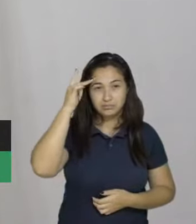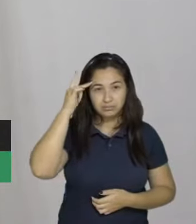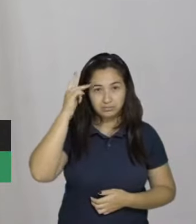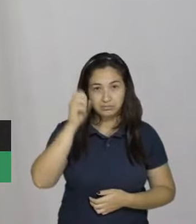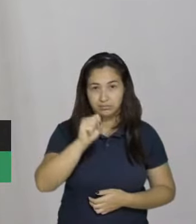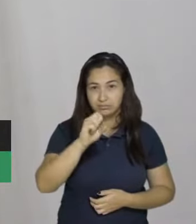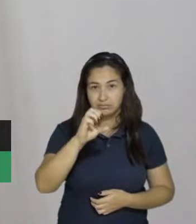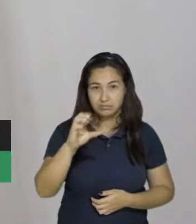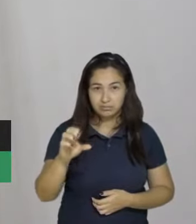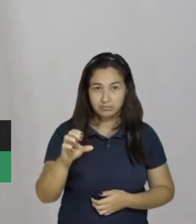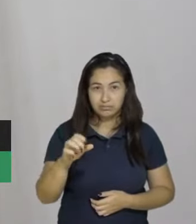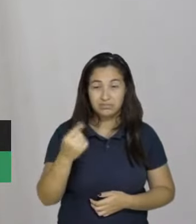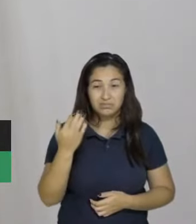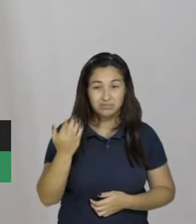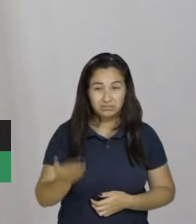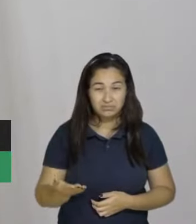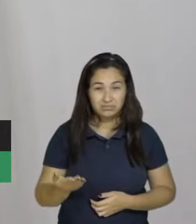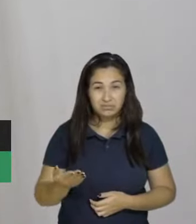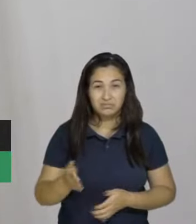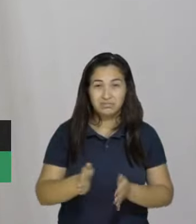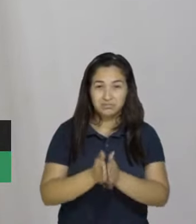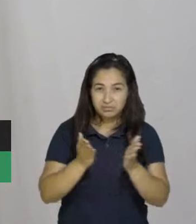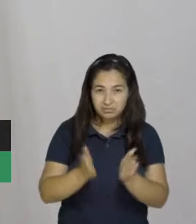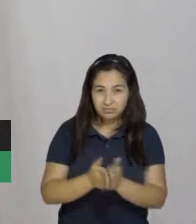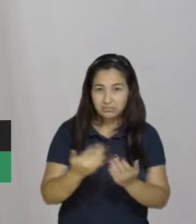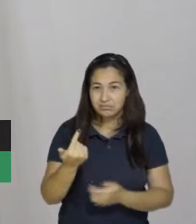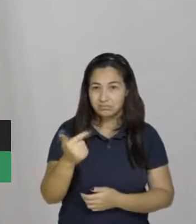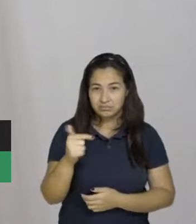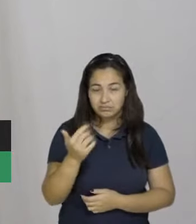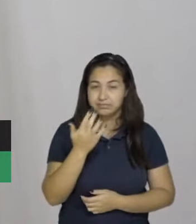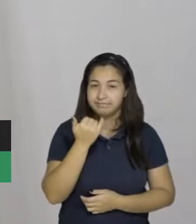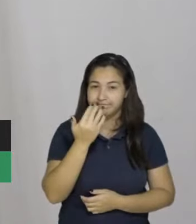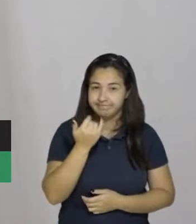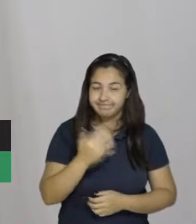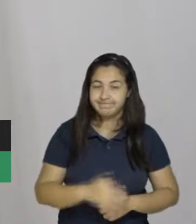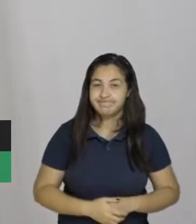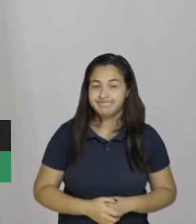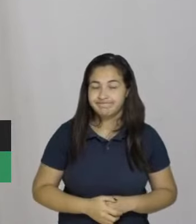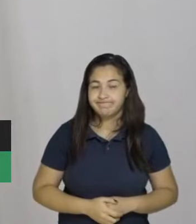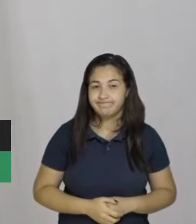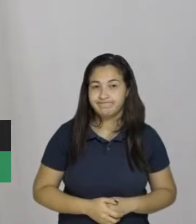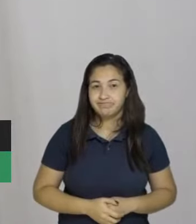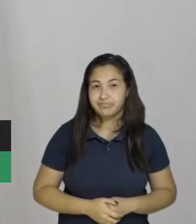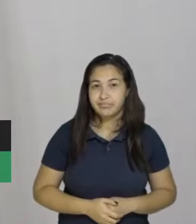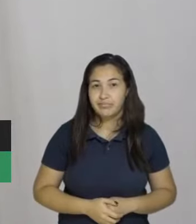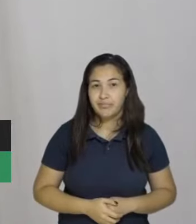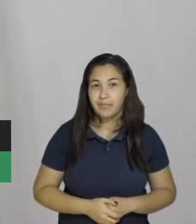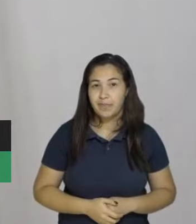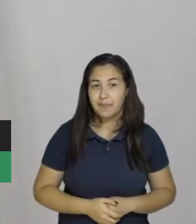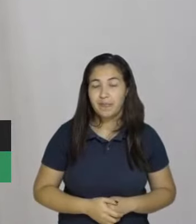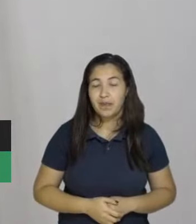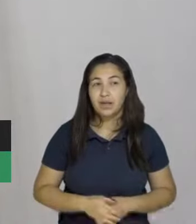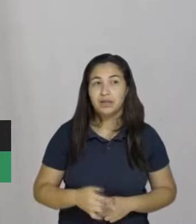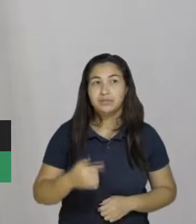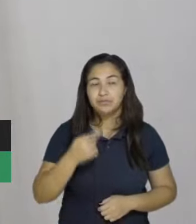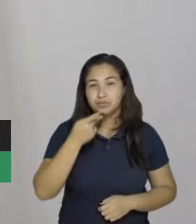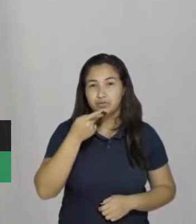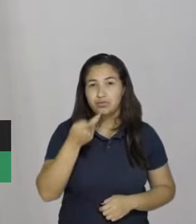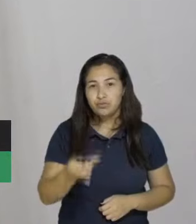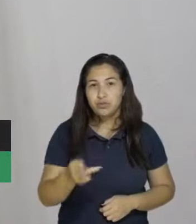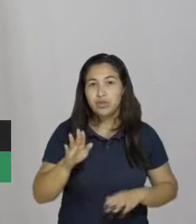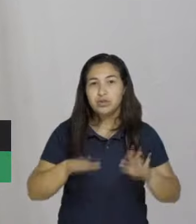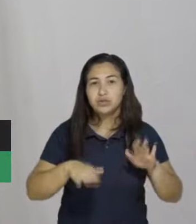insegurança alimentar em Santa Catarina. Eu confesso que não há uma só vez que eu passe